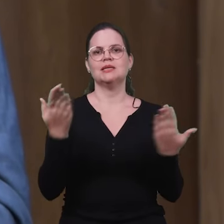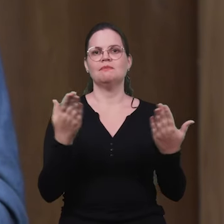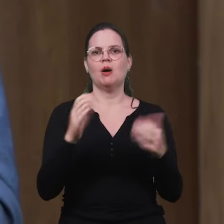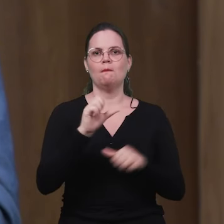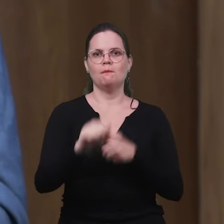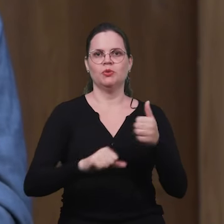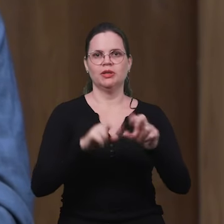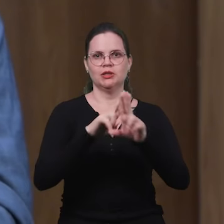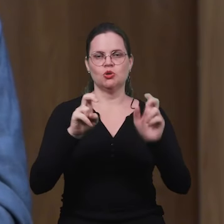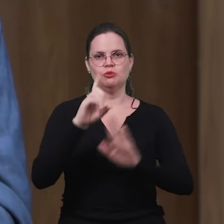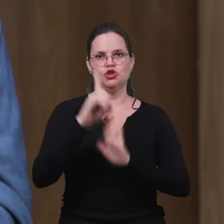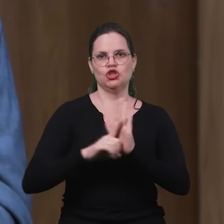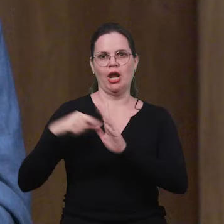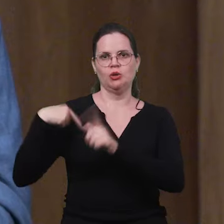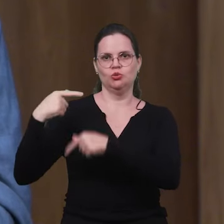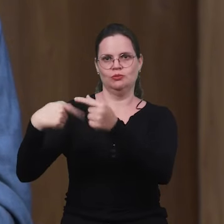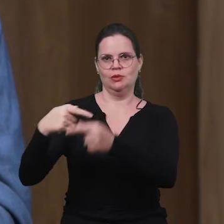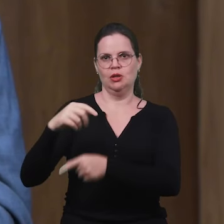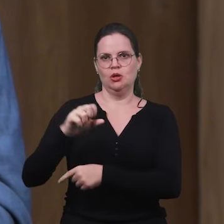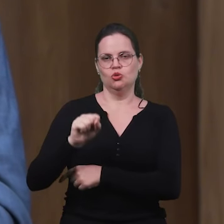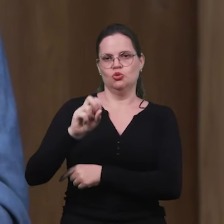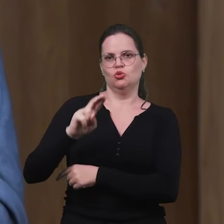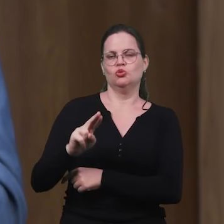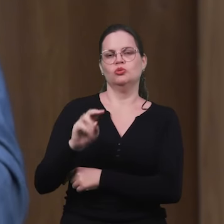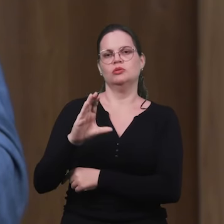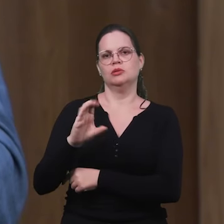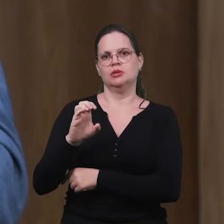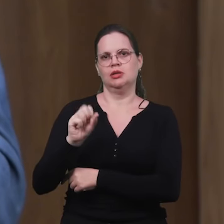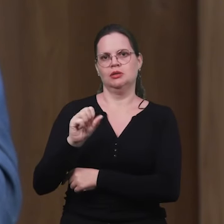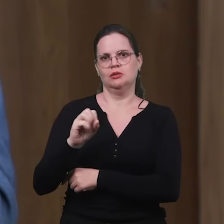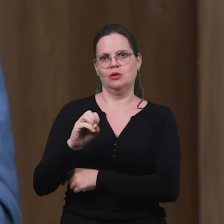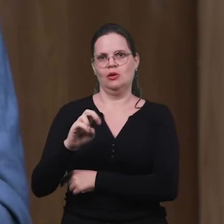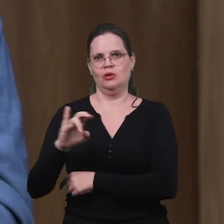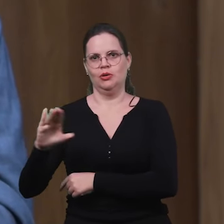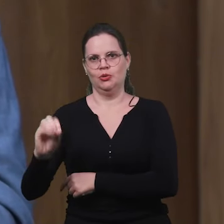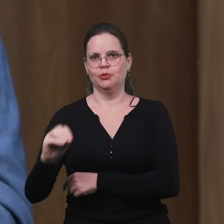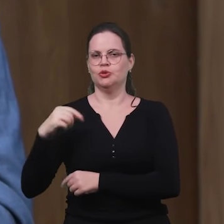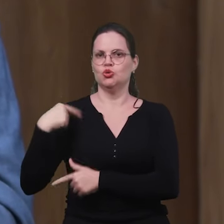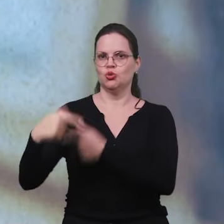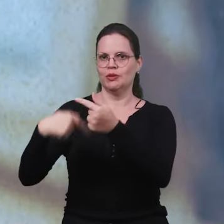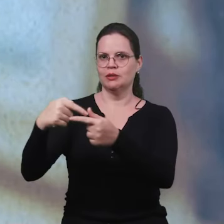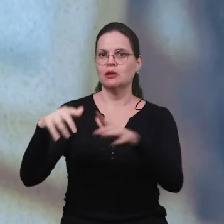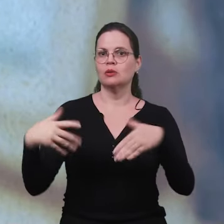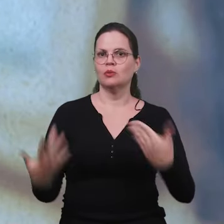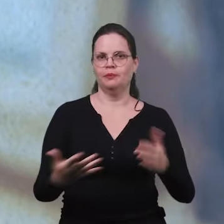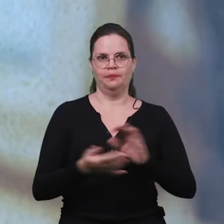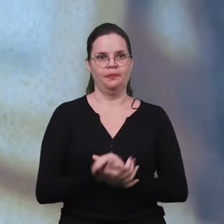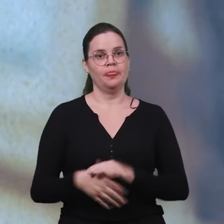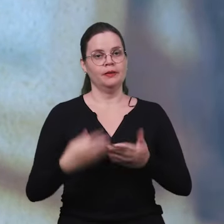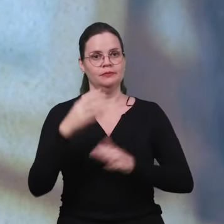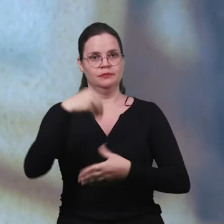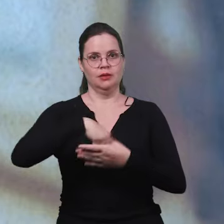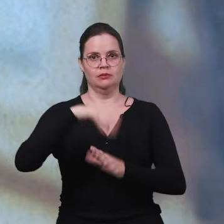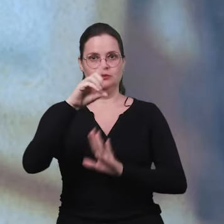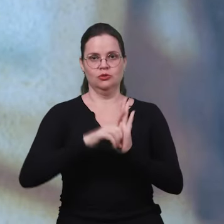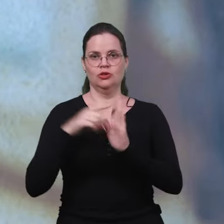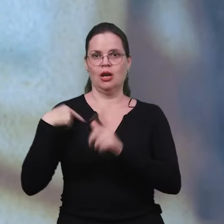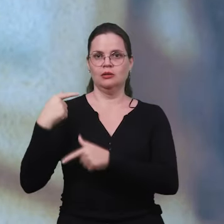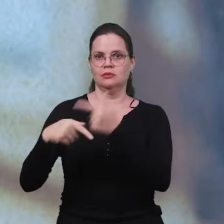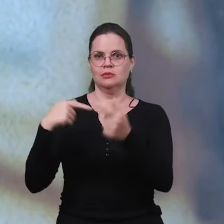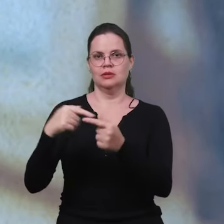direito sucessório, né, no que diz respeito a essa proposta de mudança do Código Civil. No direito sucessório,